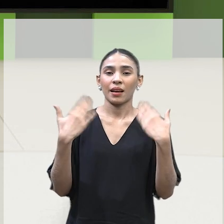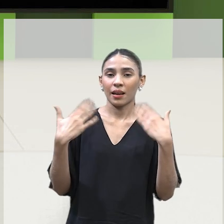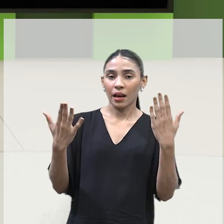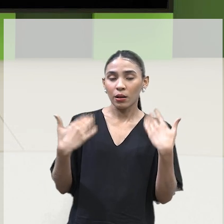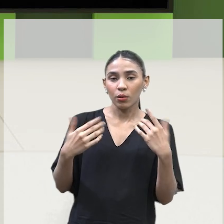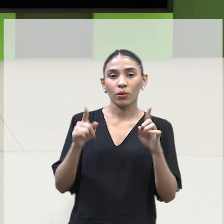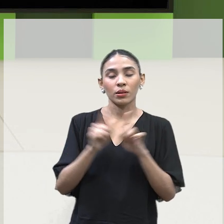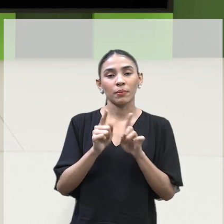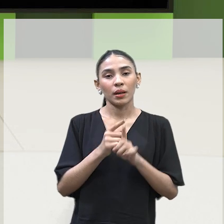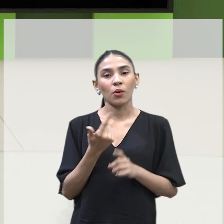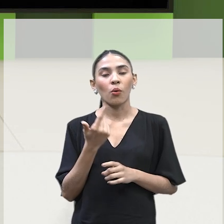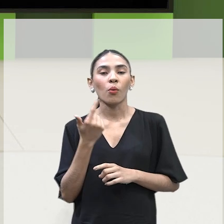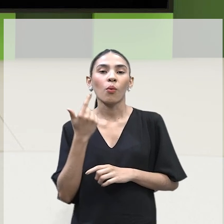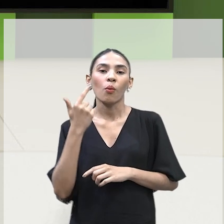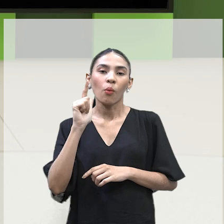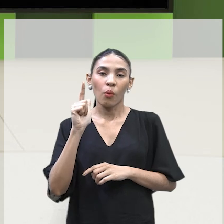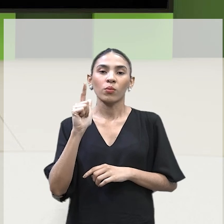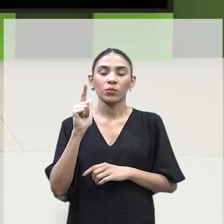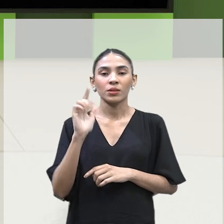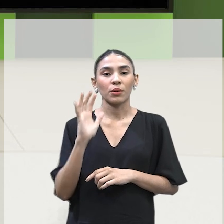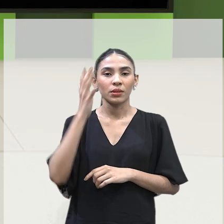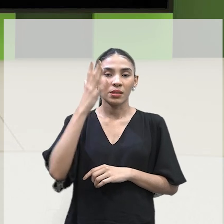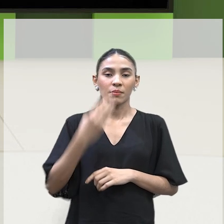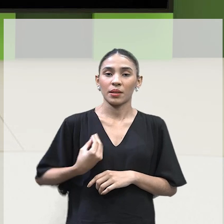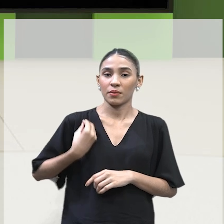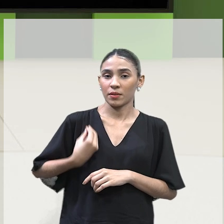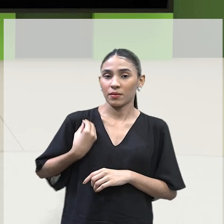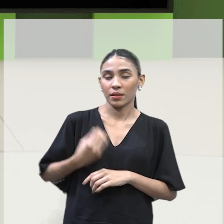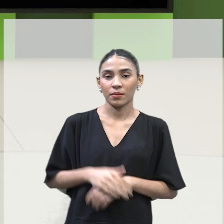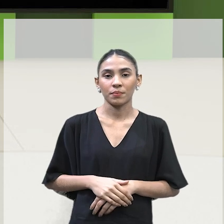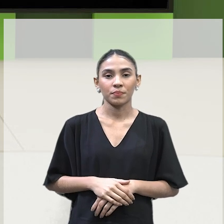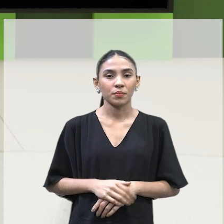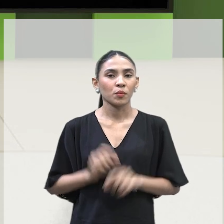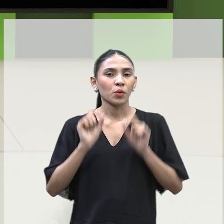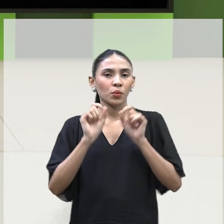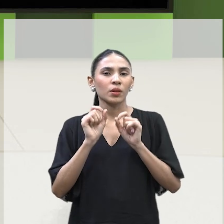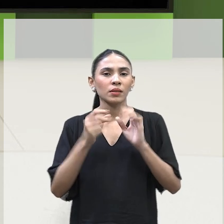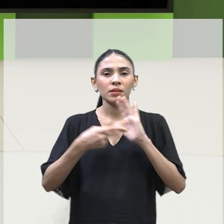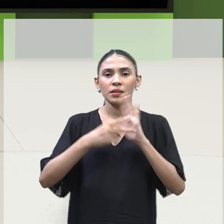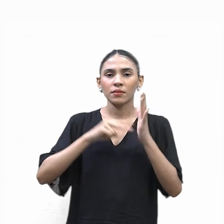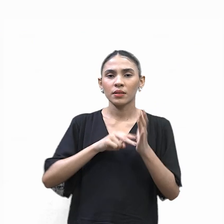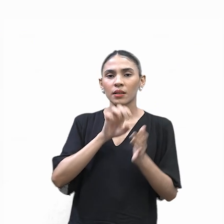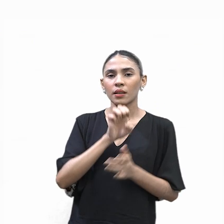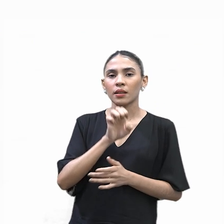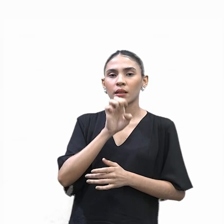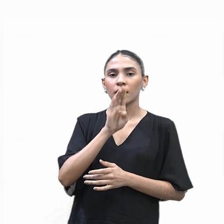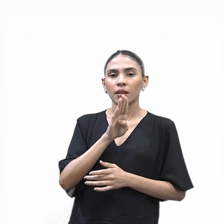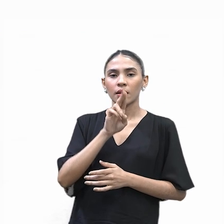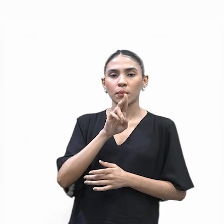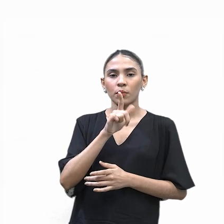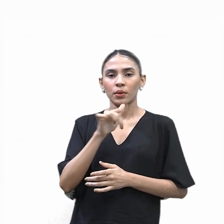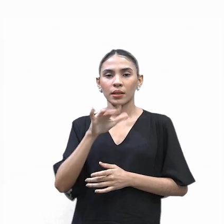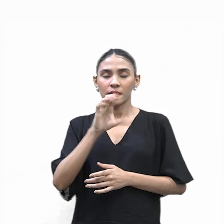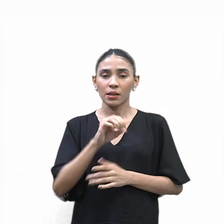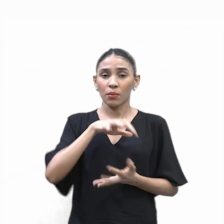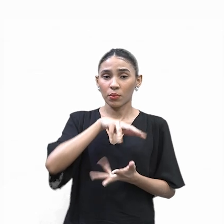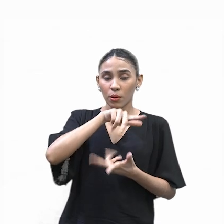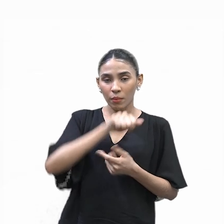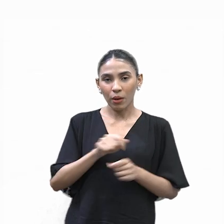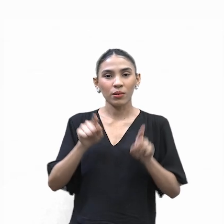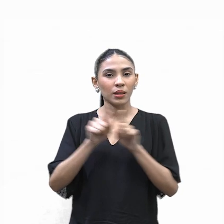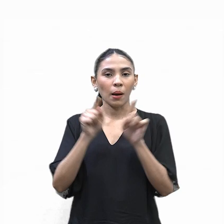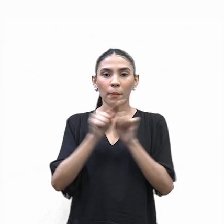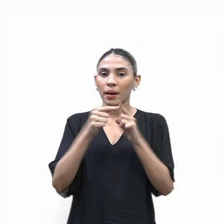e outros episódios que a gente está vivenciando. Bom, o que seria o termo ebulição global? Ele tem a ver também com esse